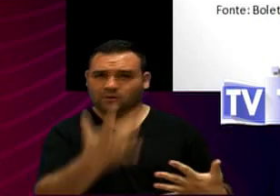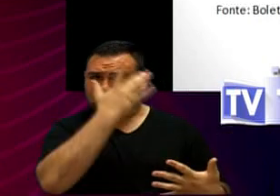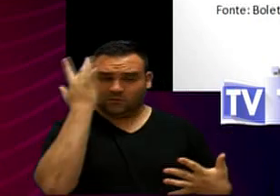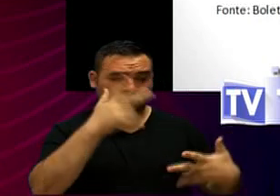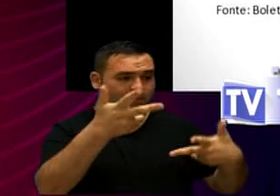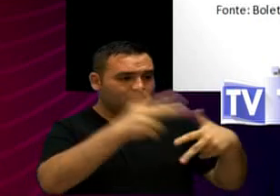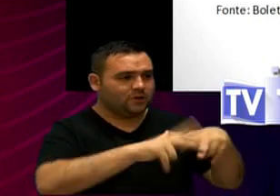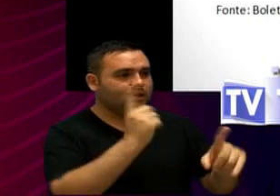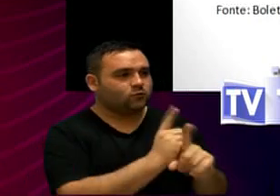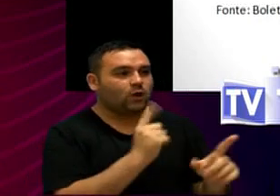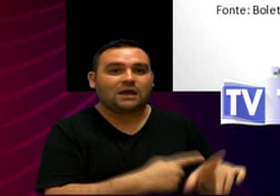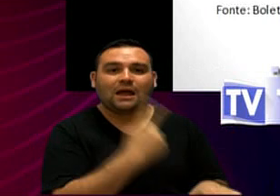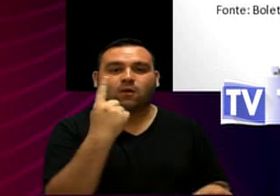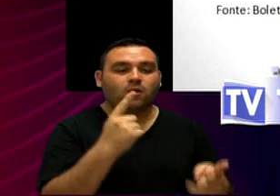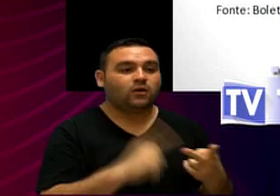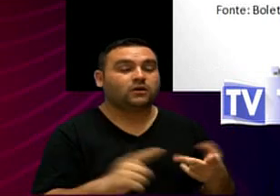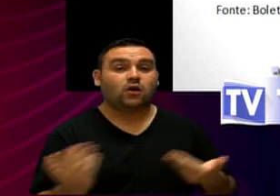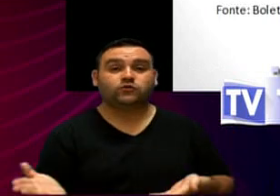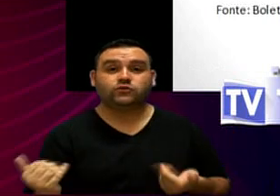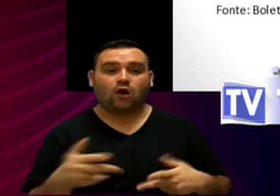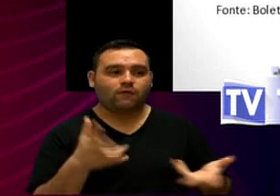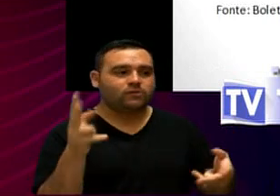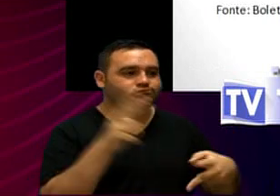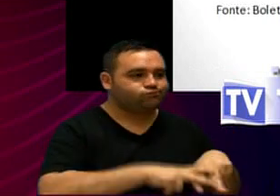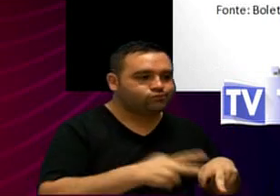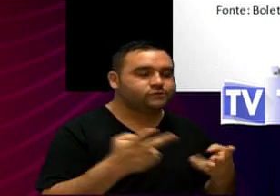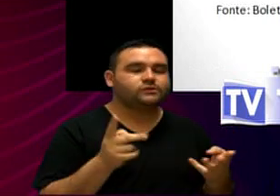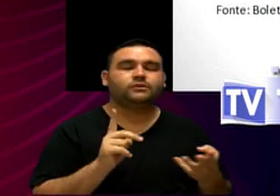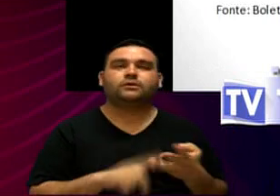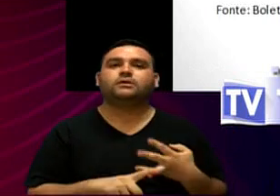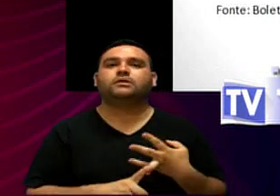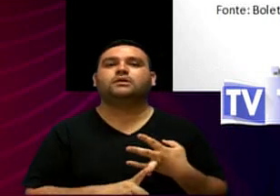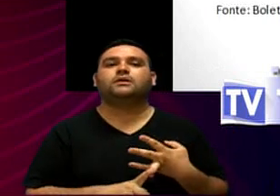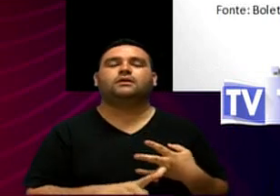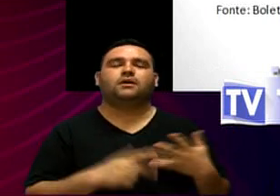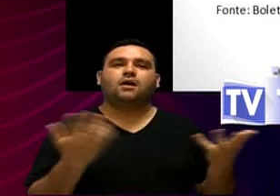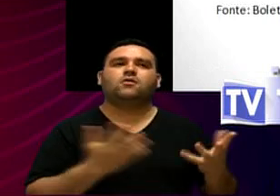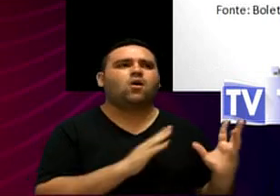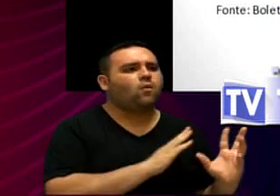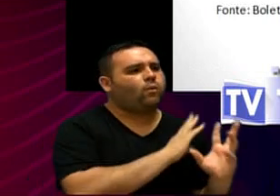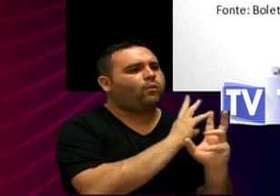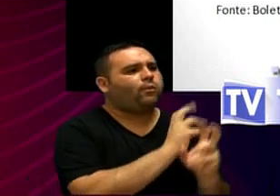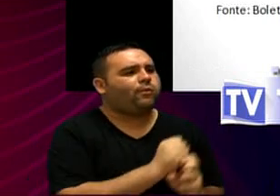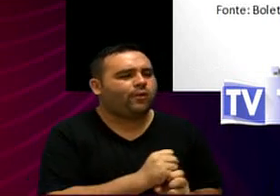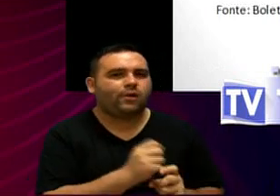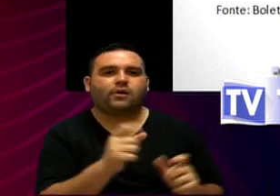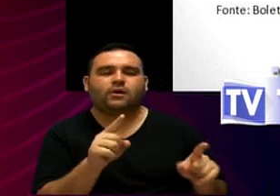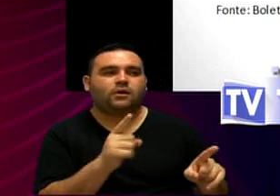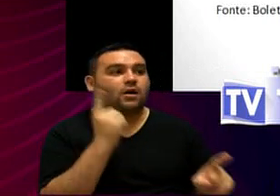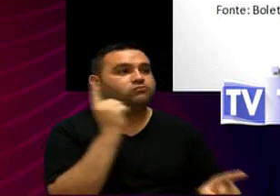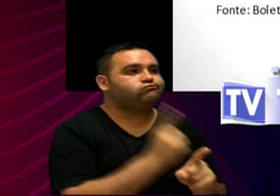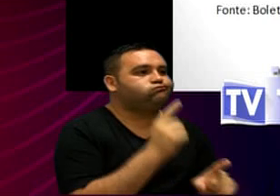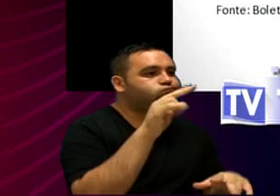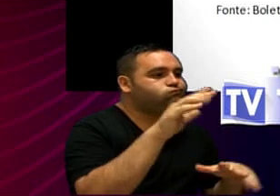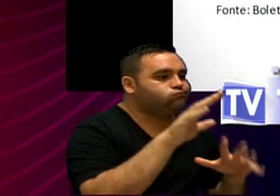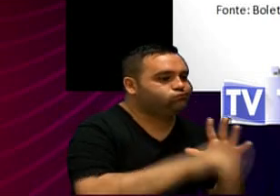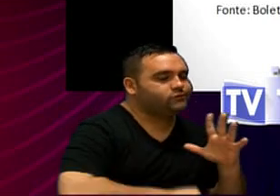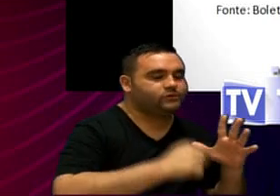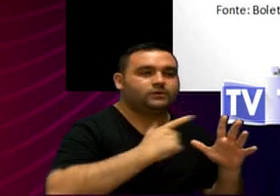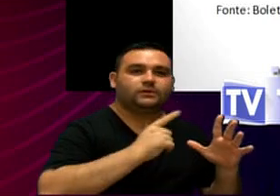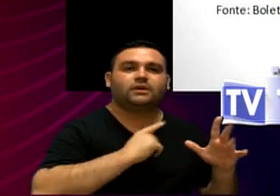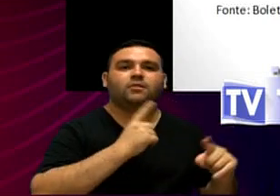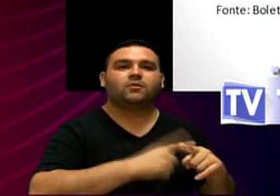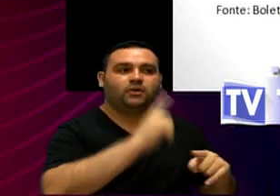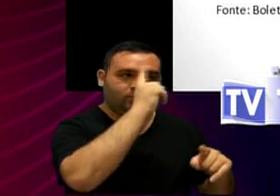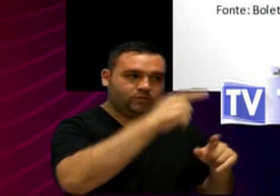Pessoas presas em flagrante, adolescentes apreendidos. Aí a gente soma as em flagrante pelas pessoas presas por